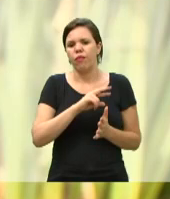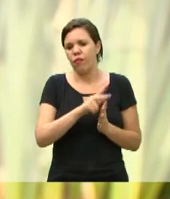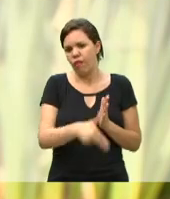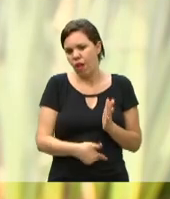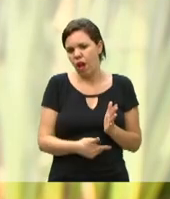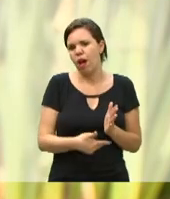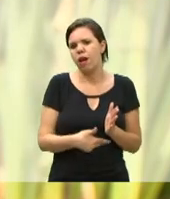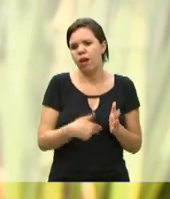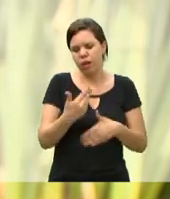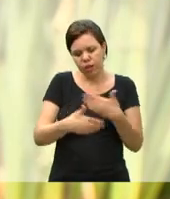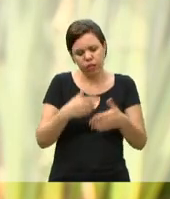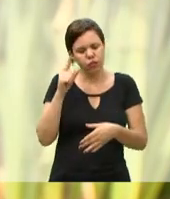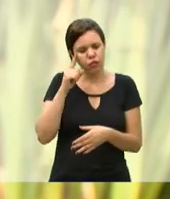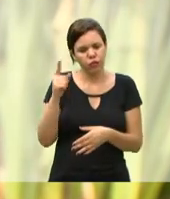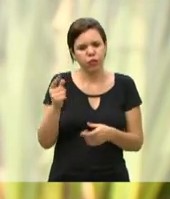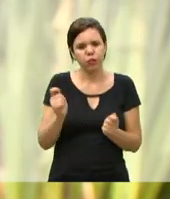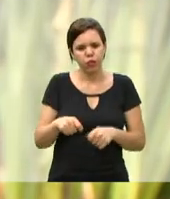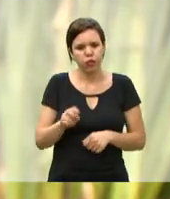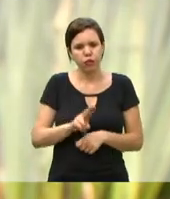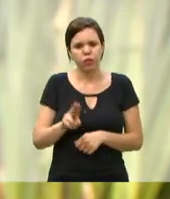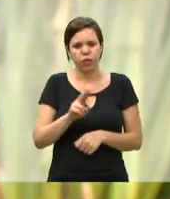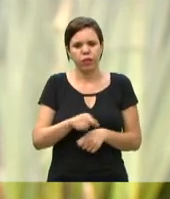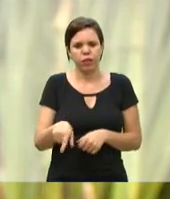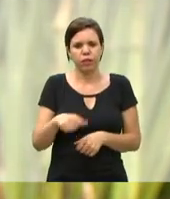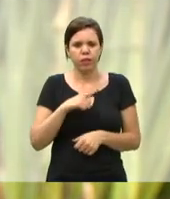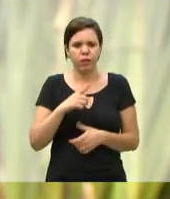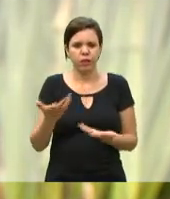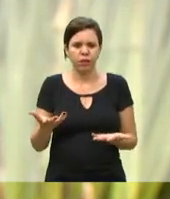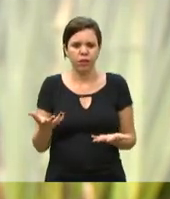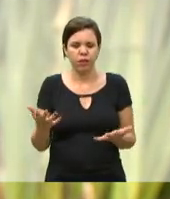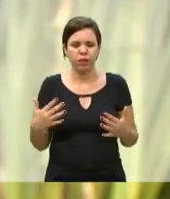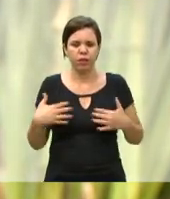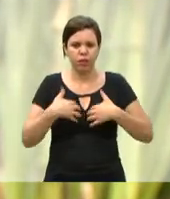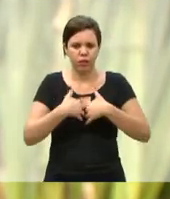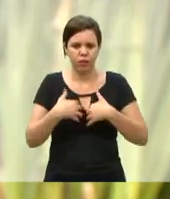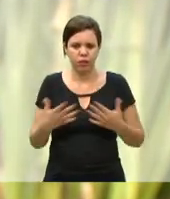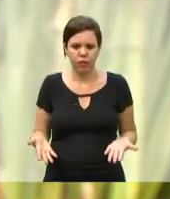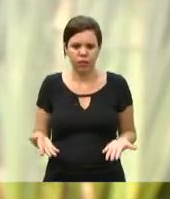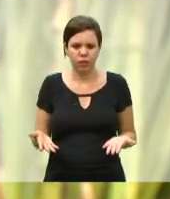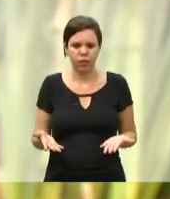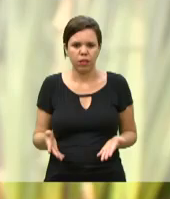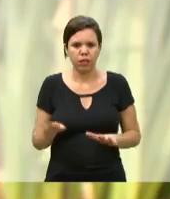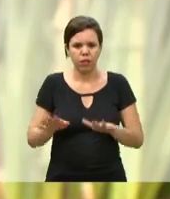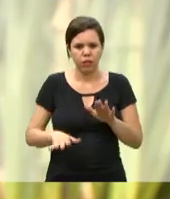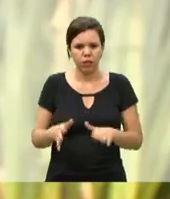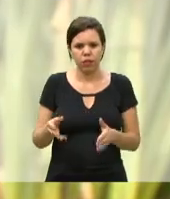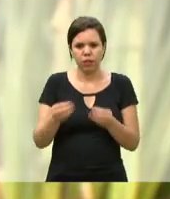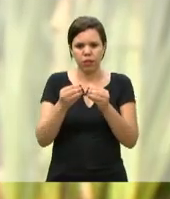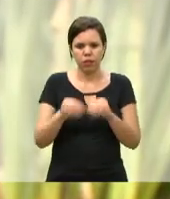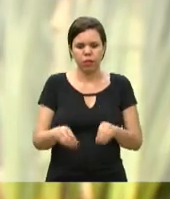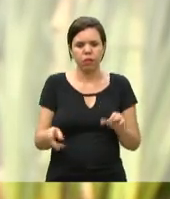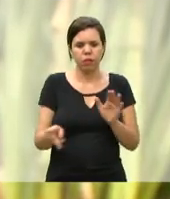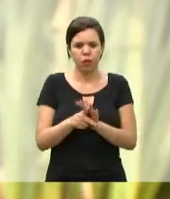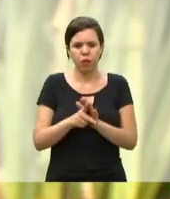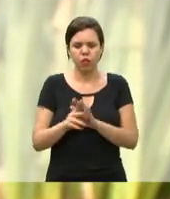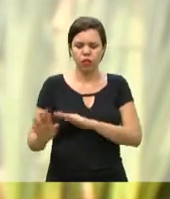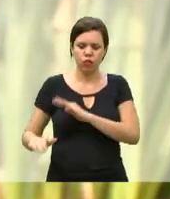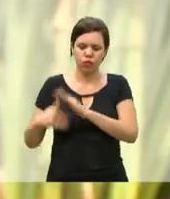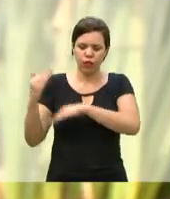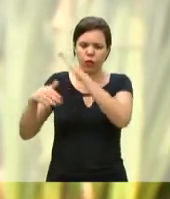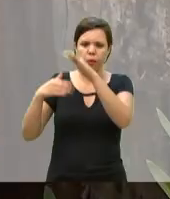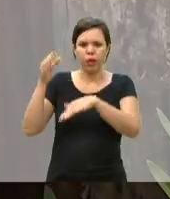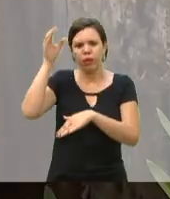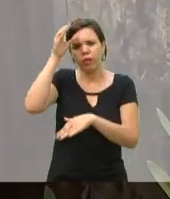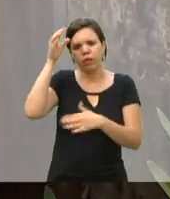de áreas, não é? Porque nós falamos de um transtorno que ele afeta globalmente o desenvolvimento